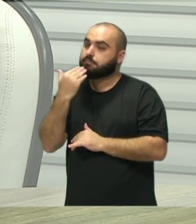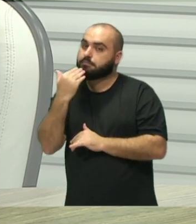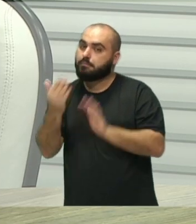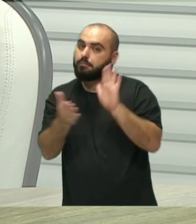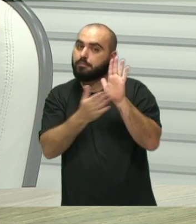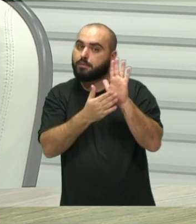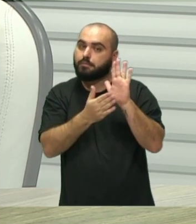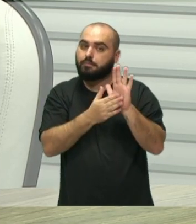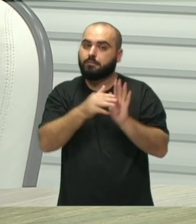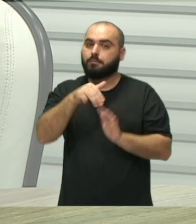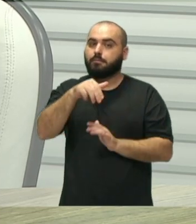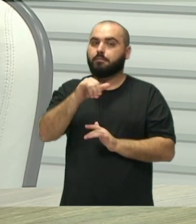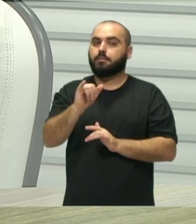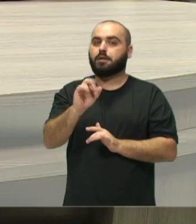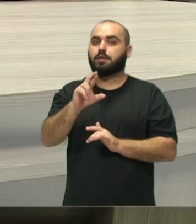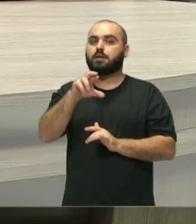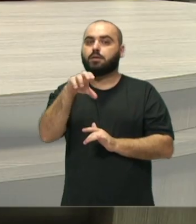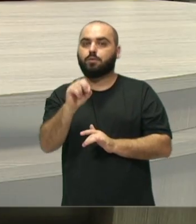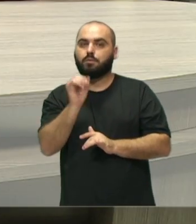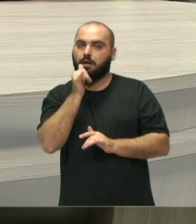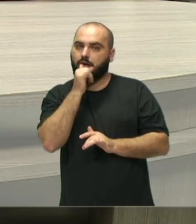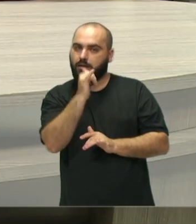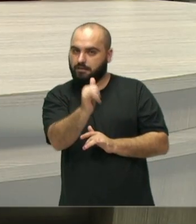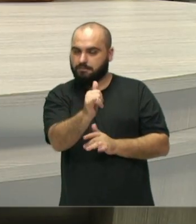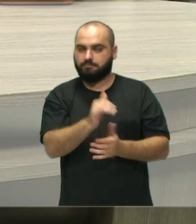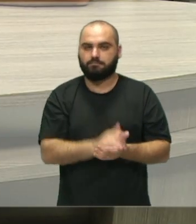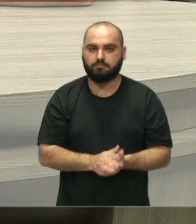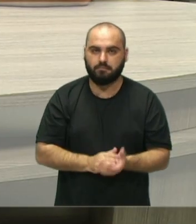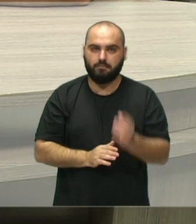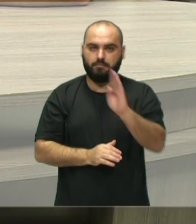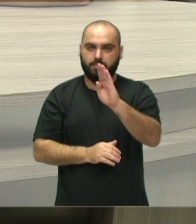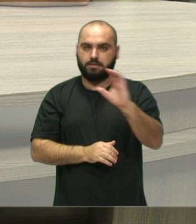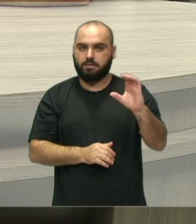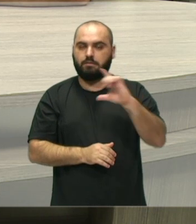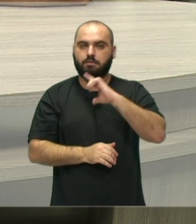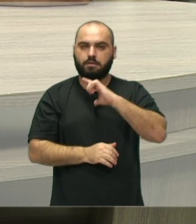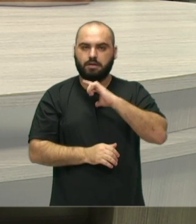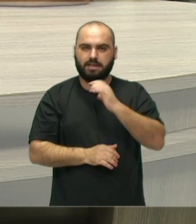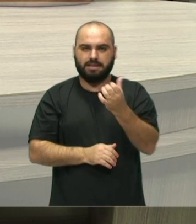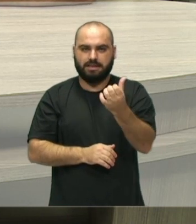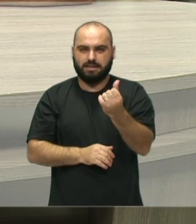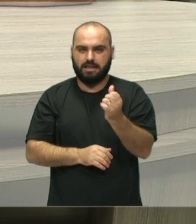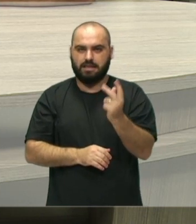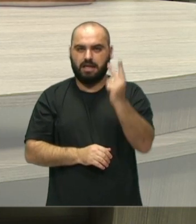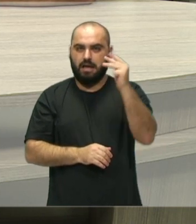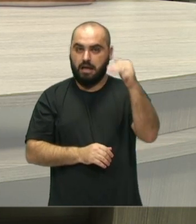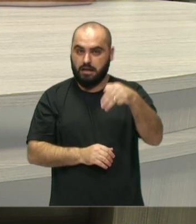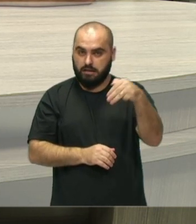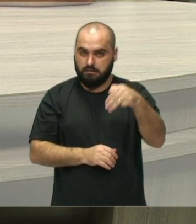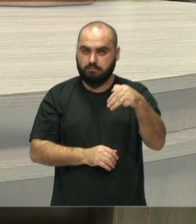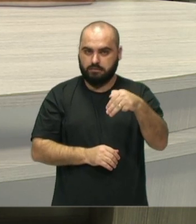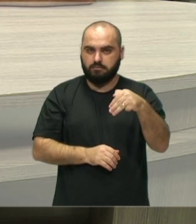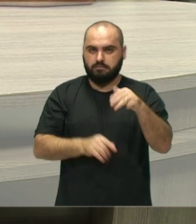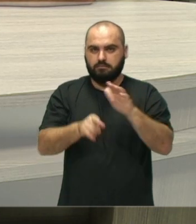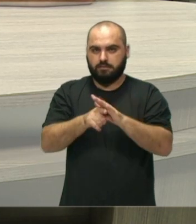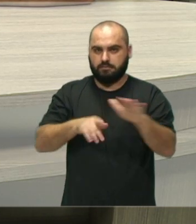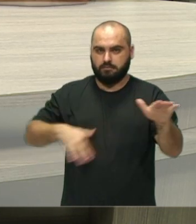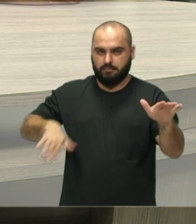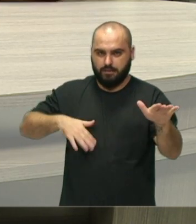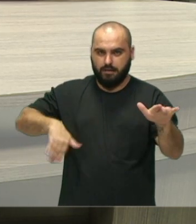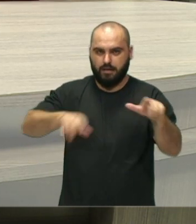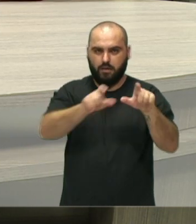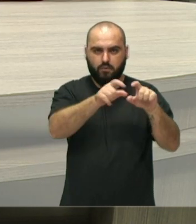da micromobilidade elétrica. Balneário Camboriú tem uma orla de 6,5 km de extensão de uma ponta a